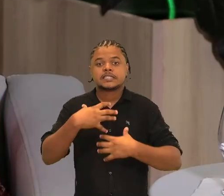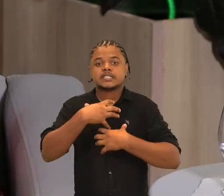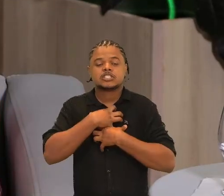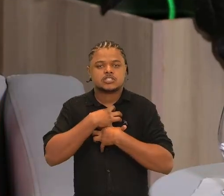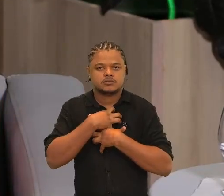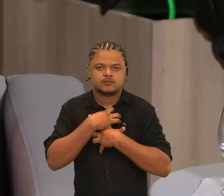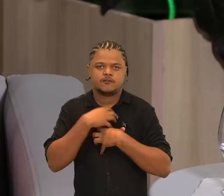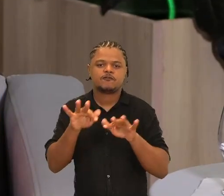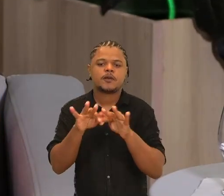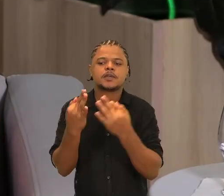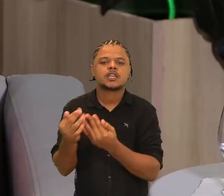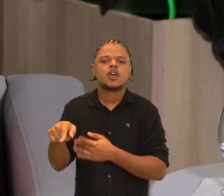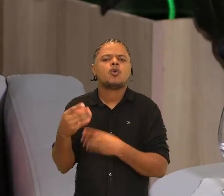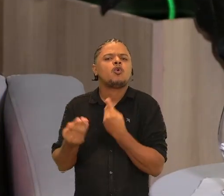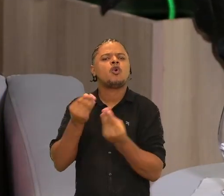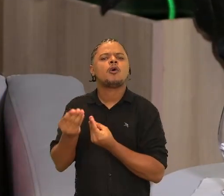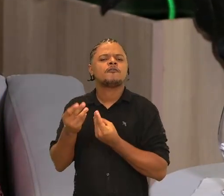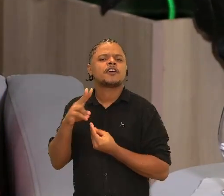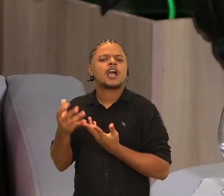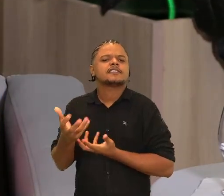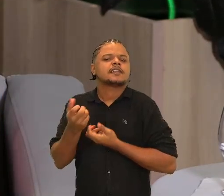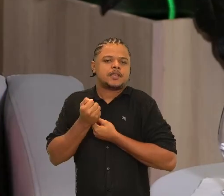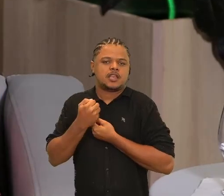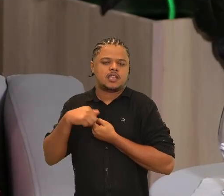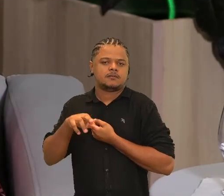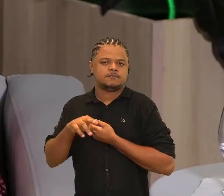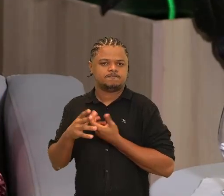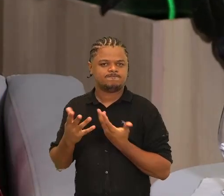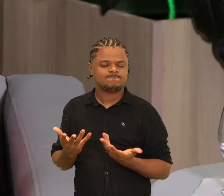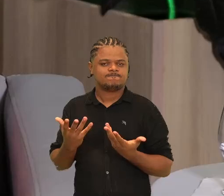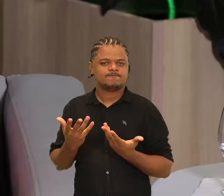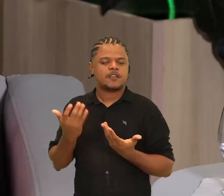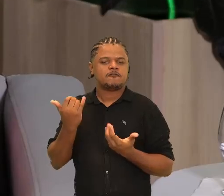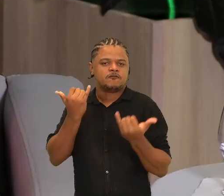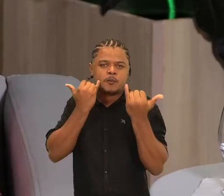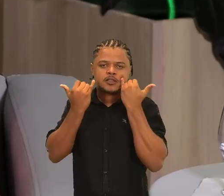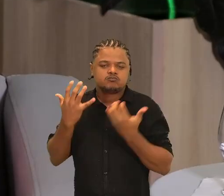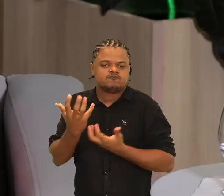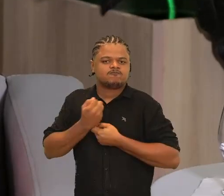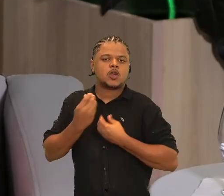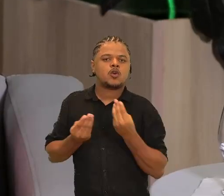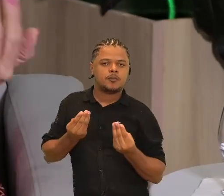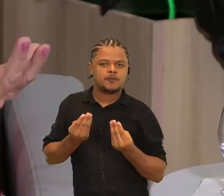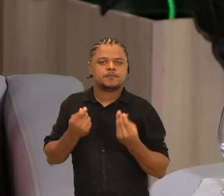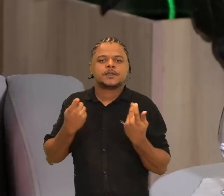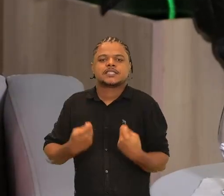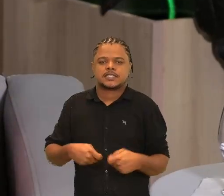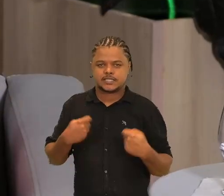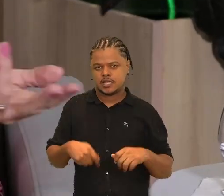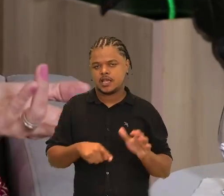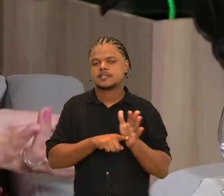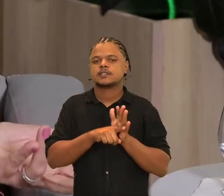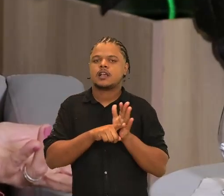família, como é que ela vai receber. Então, olha, a gente vai fazer algum exame, a gente precisa, digamos,